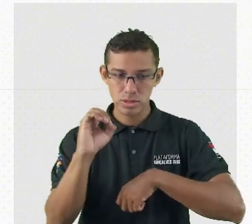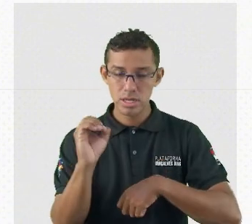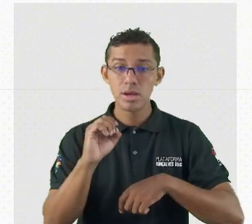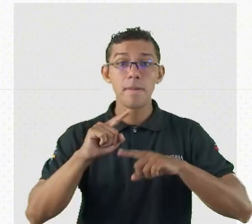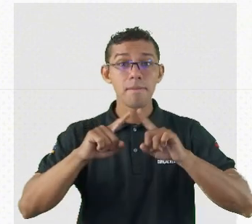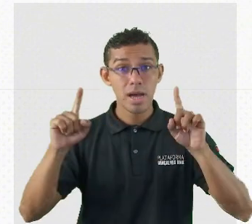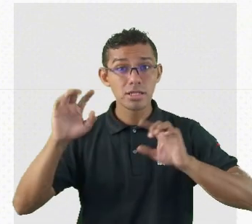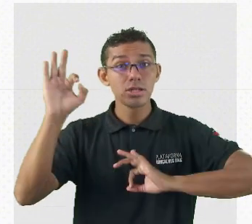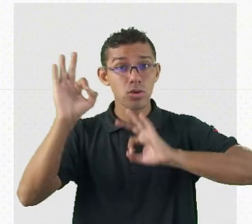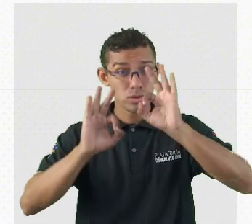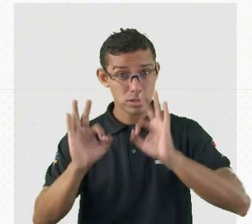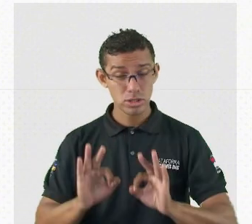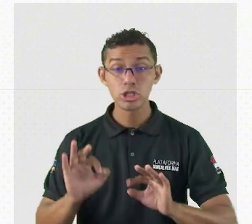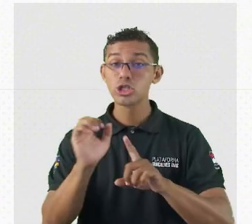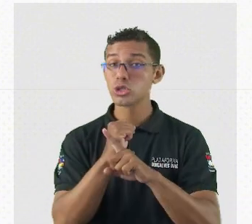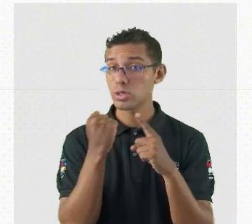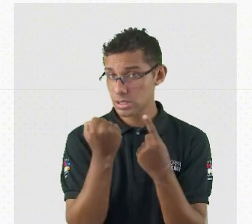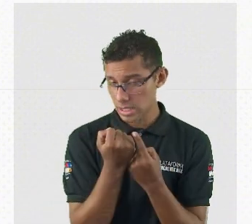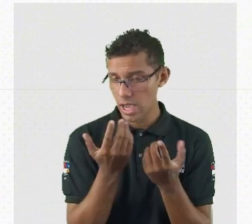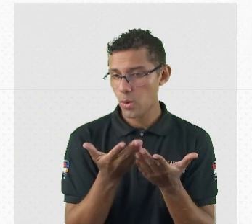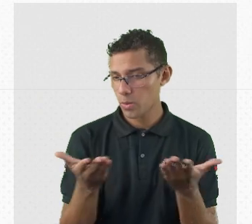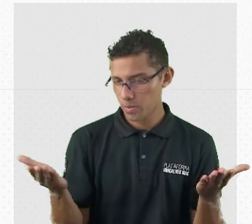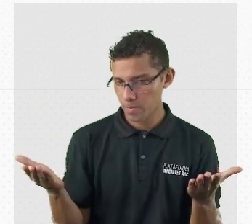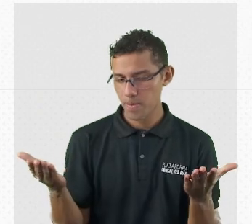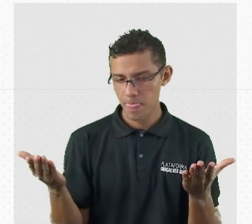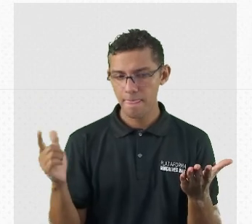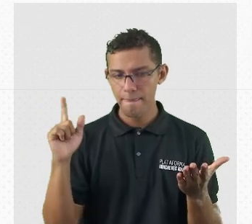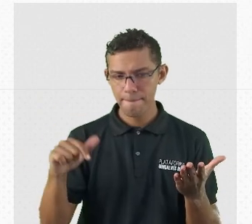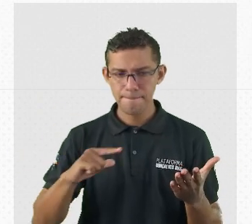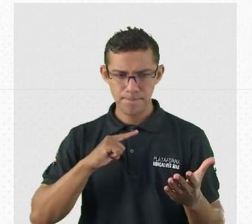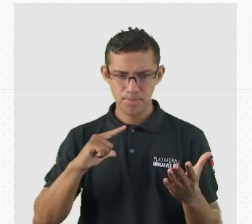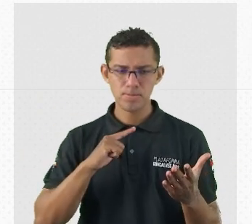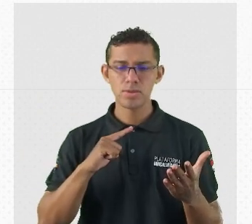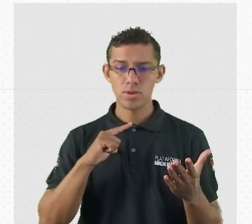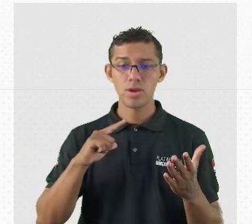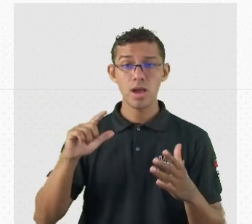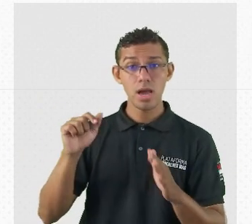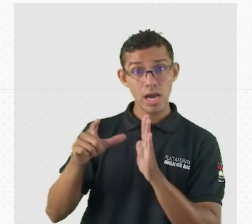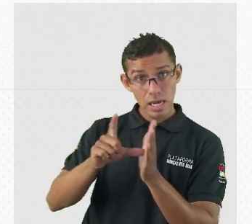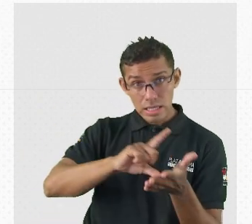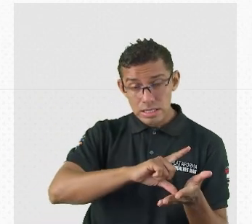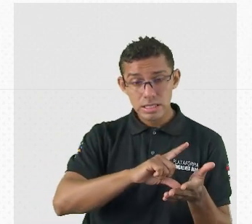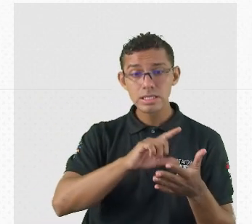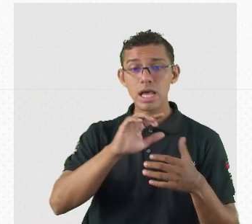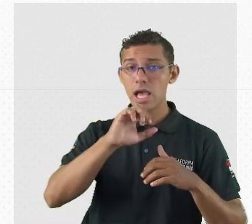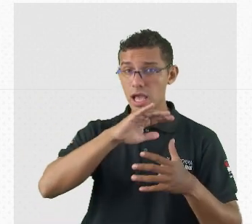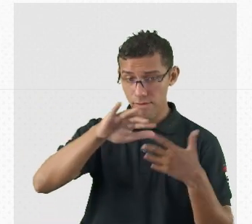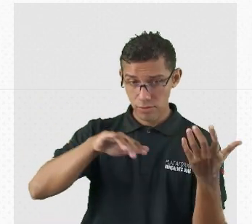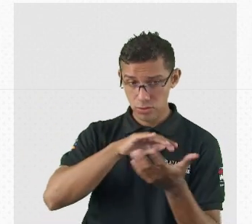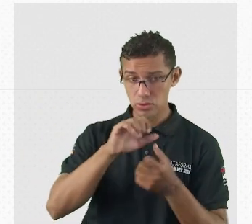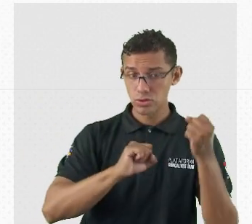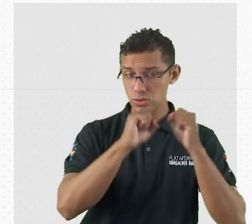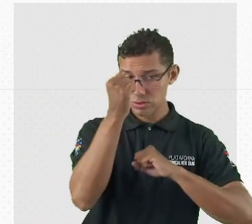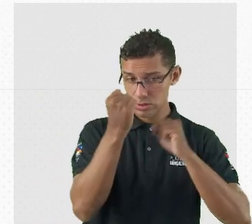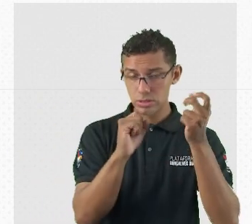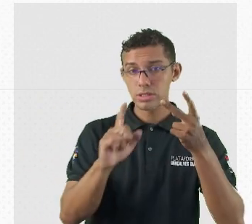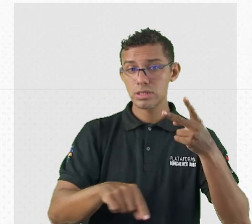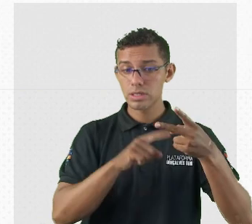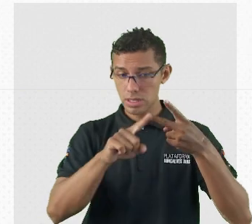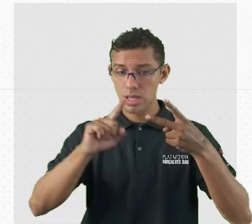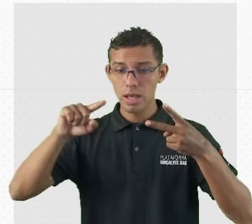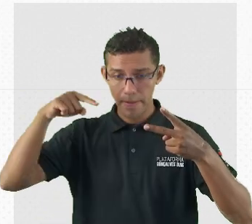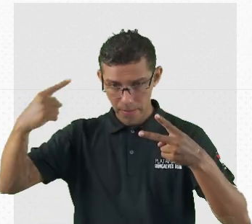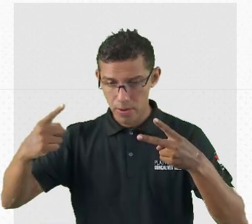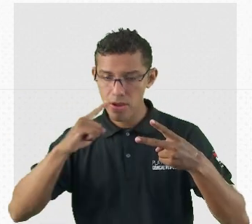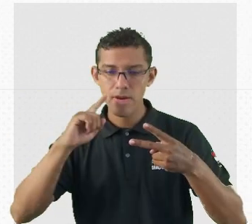uma organização social, né? Nós vamos ter uma sociedade antes das revoluções industriais e uma sociedade após,